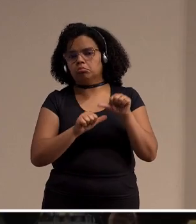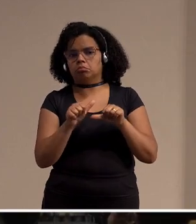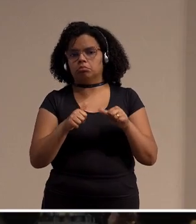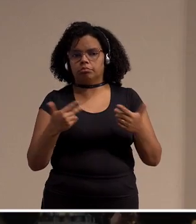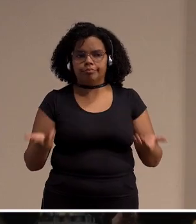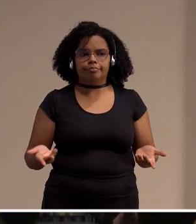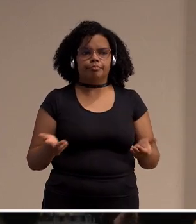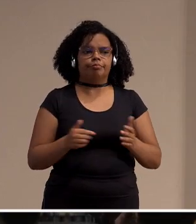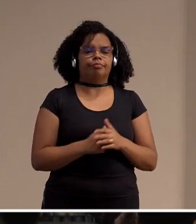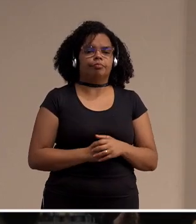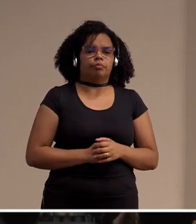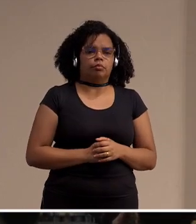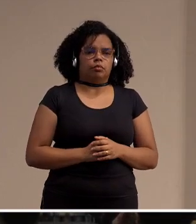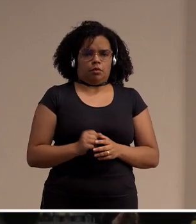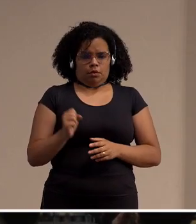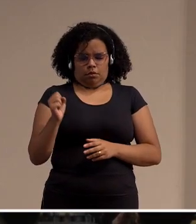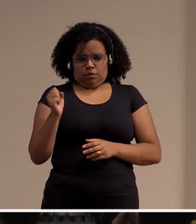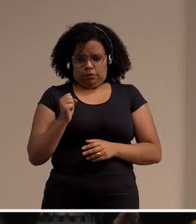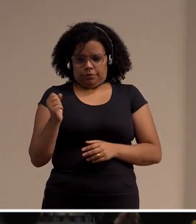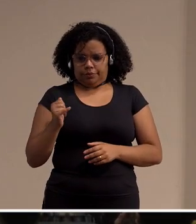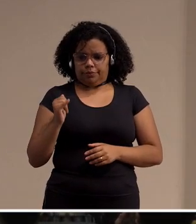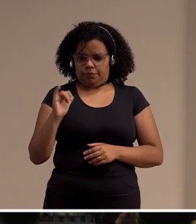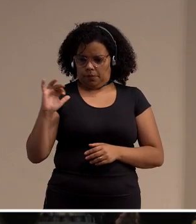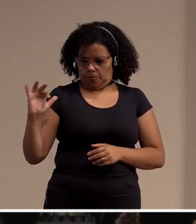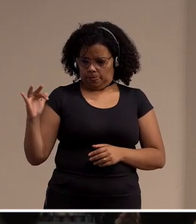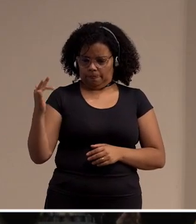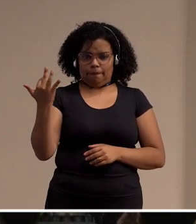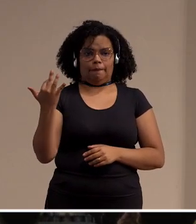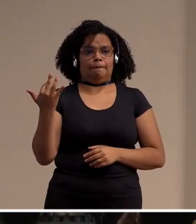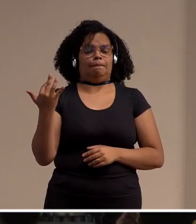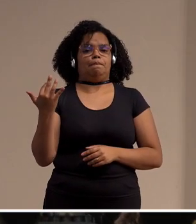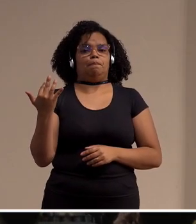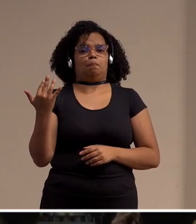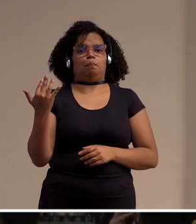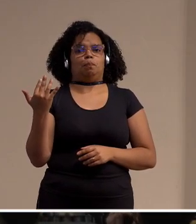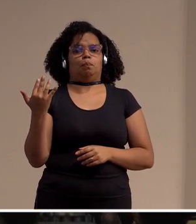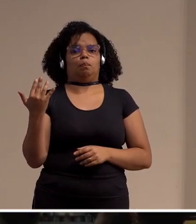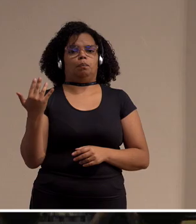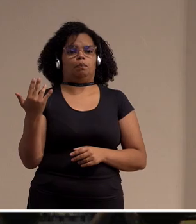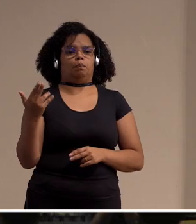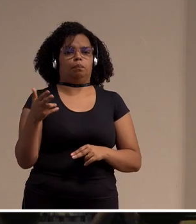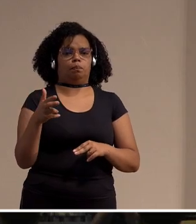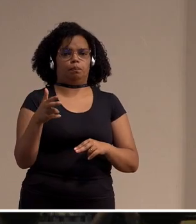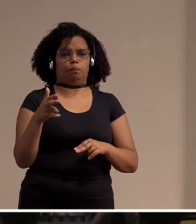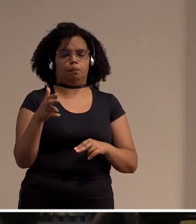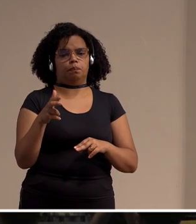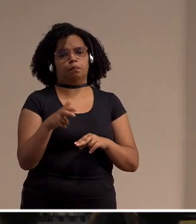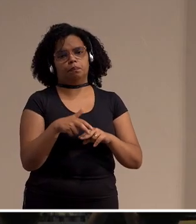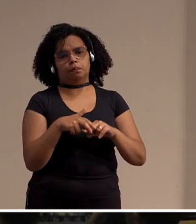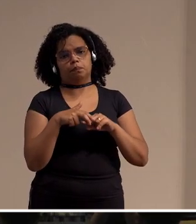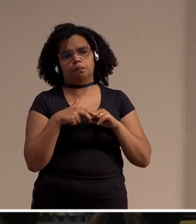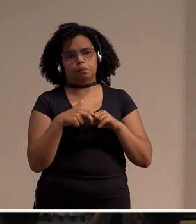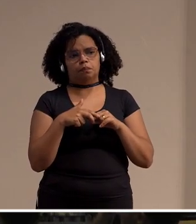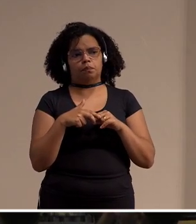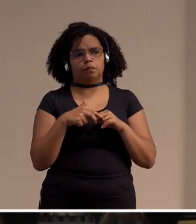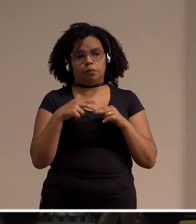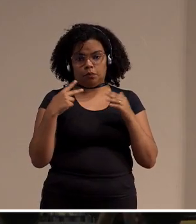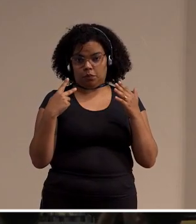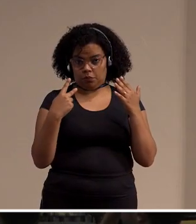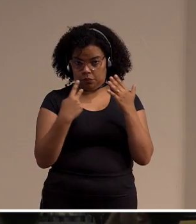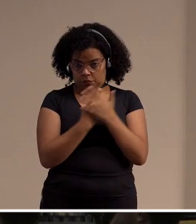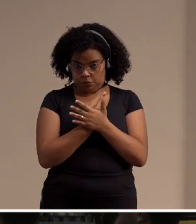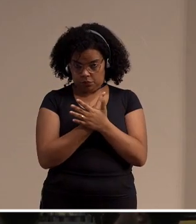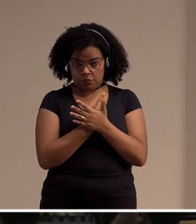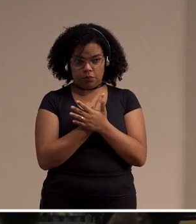Sí, sí, eso aconteció por un error que escribí el libro tomando o modelo de un